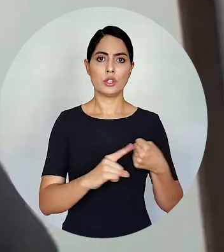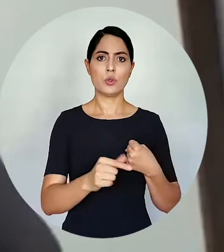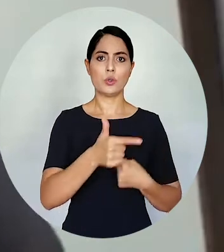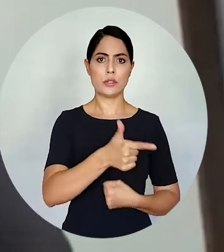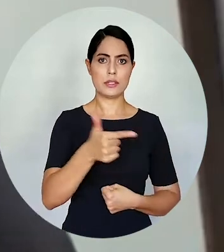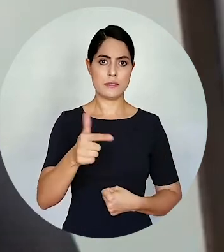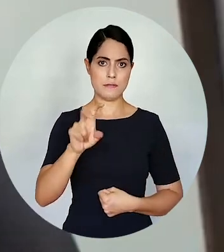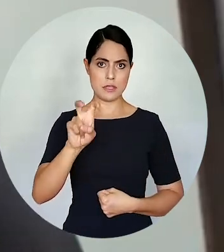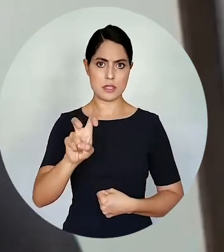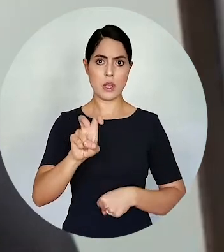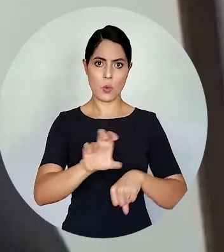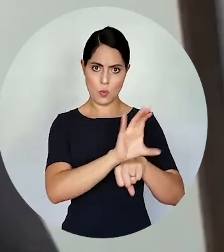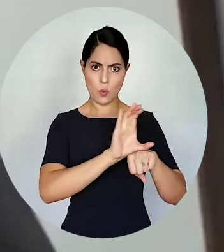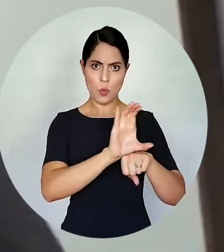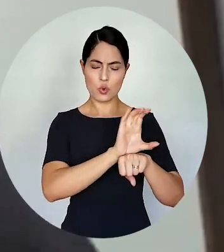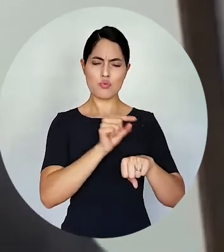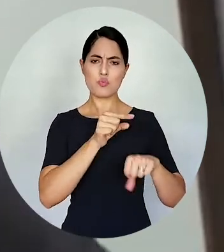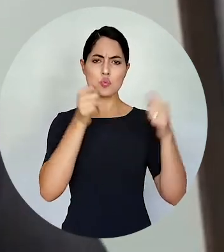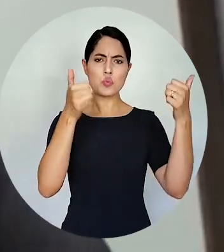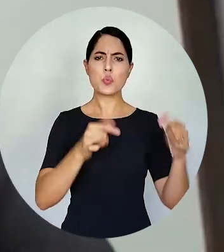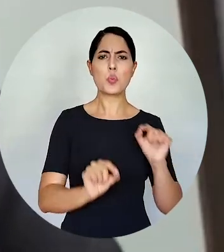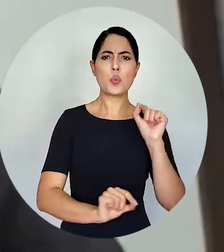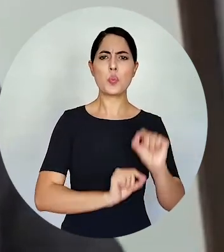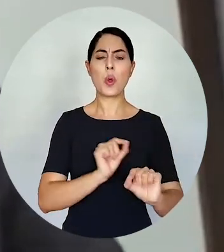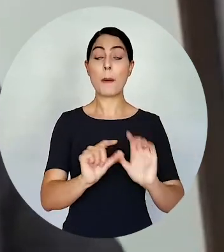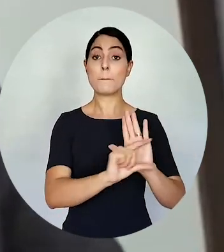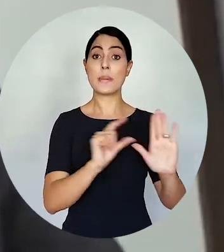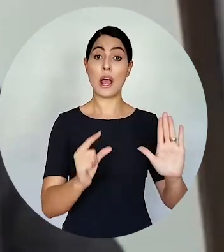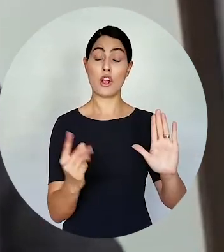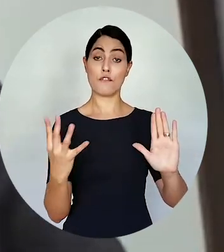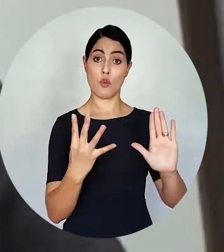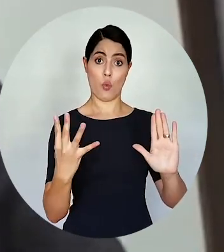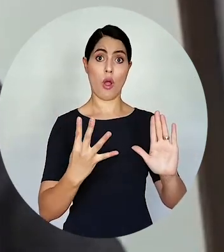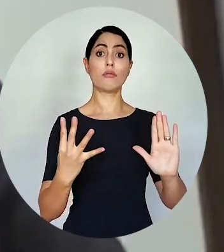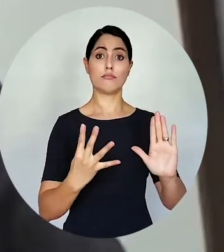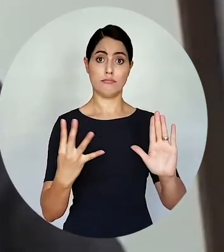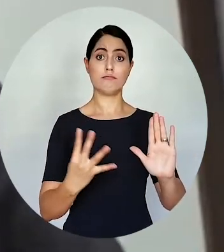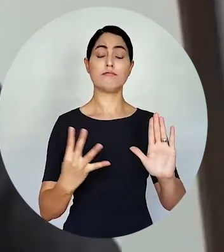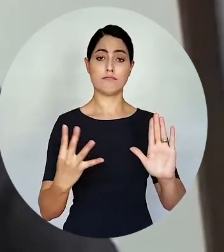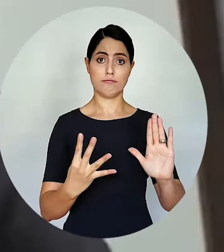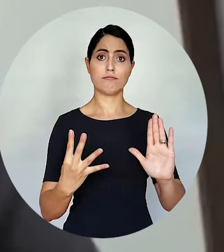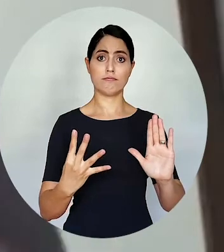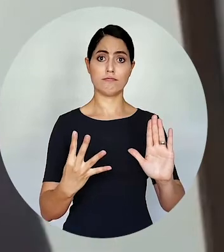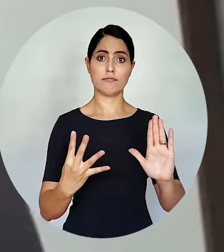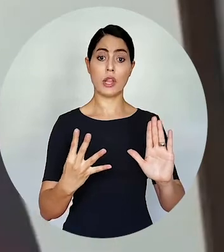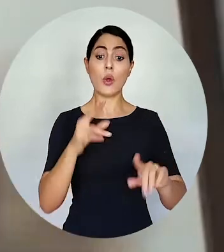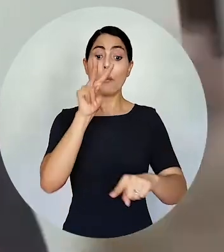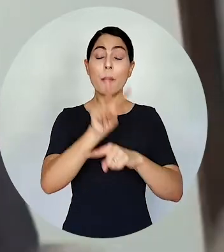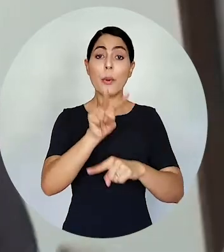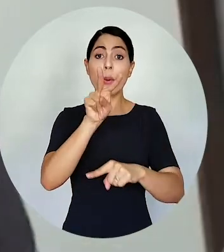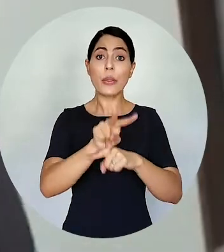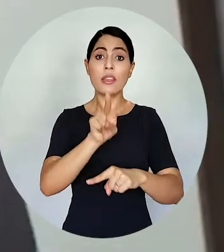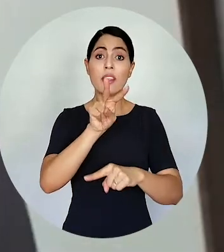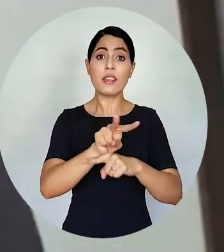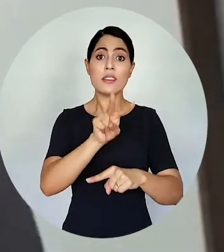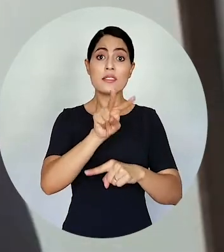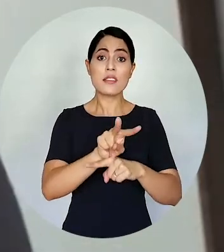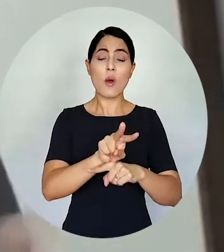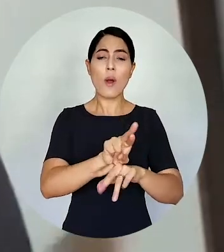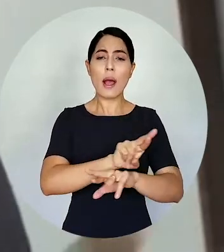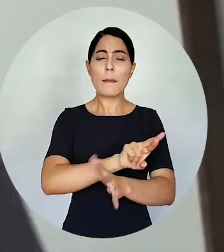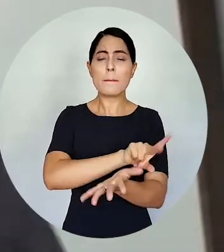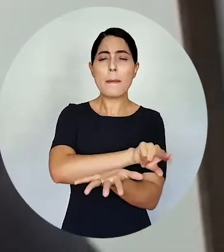nele não só estabeleceu no parágrafo 4º essa proteção a